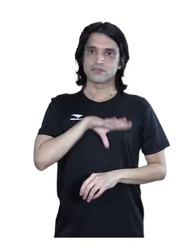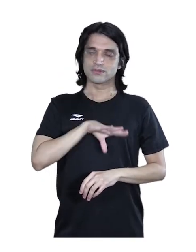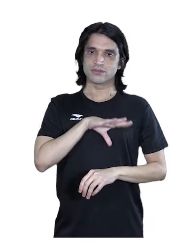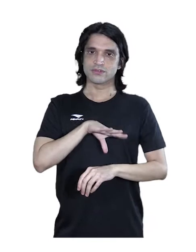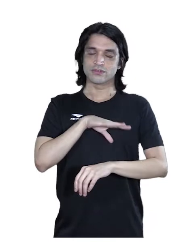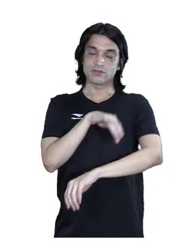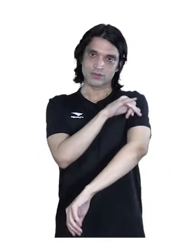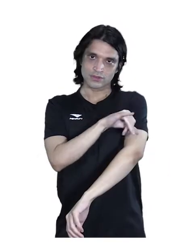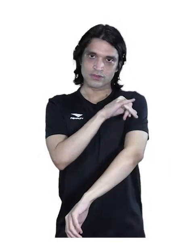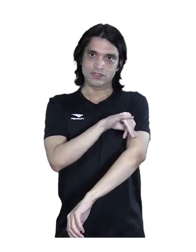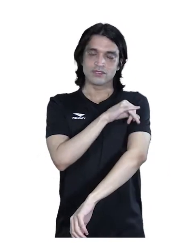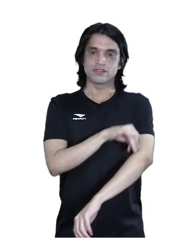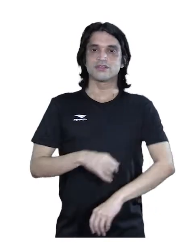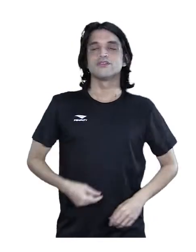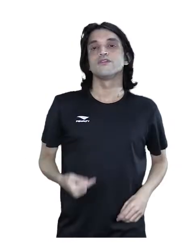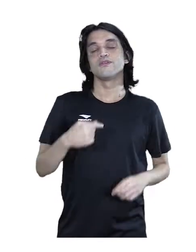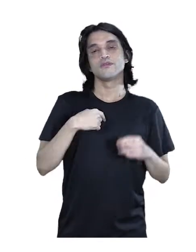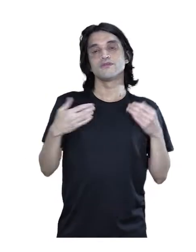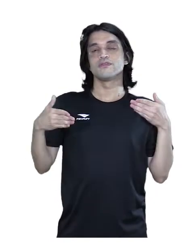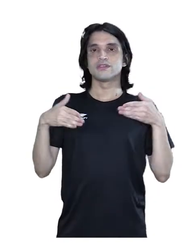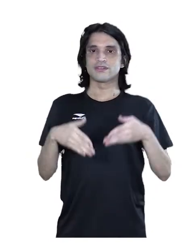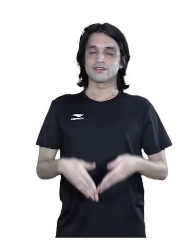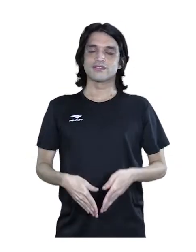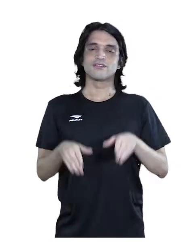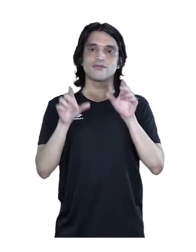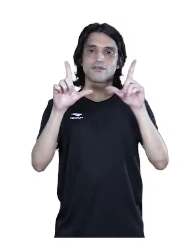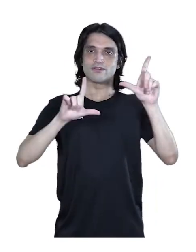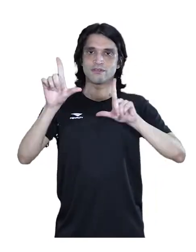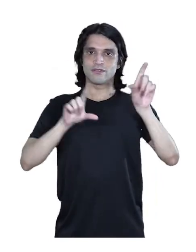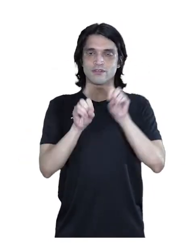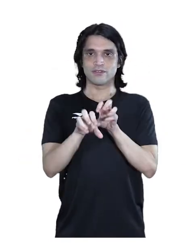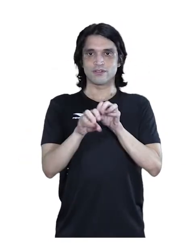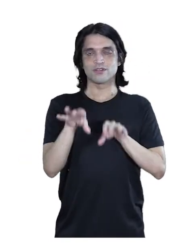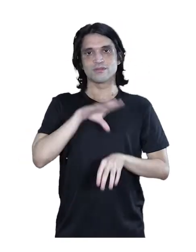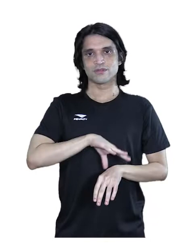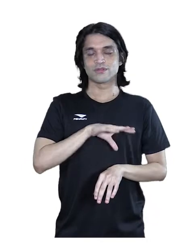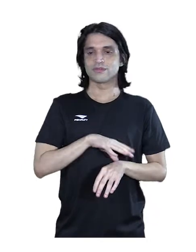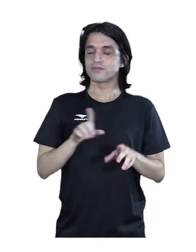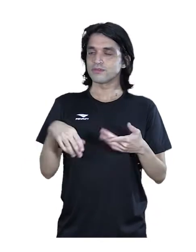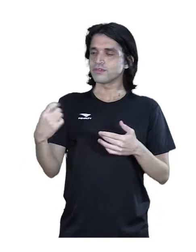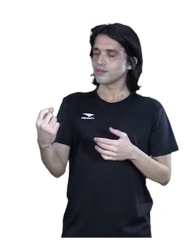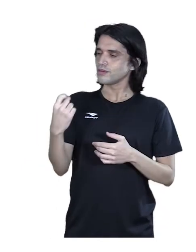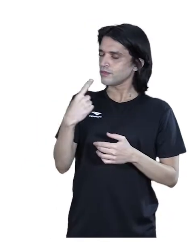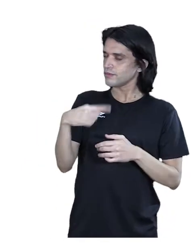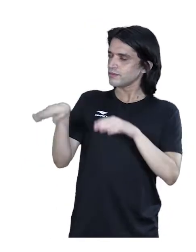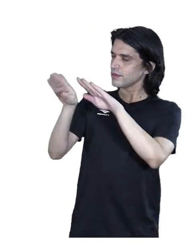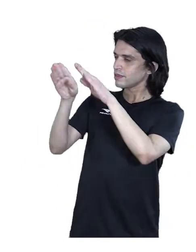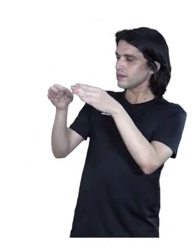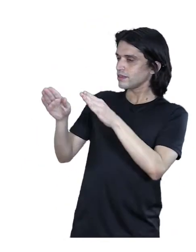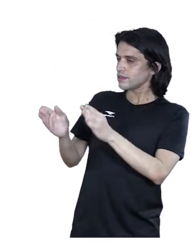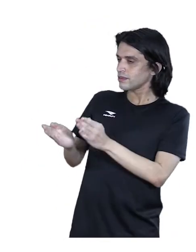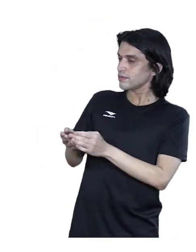Janeiro. Estou aqui para mais uma videoaula de português. Estranho mimo, aquele vaso,